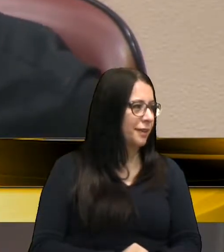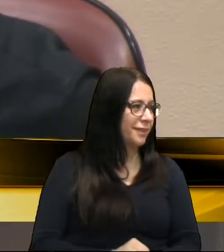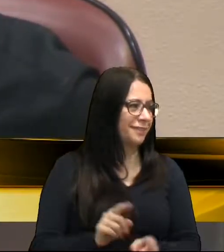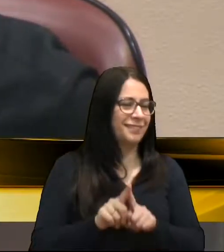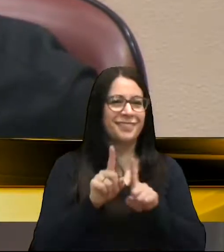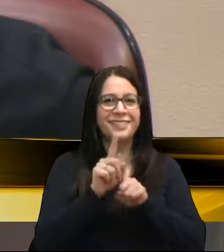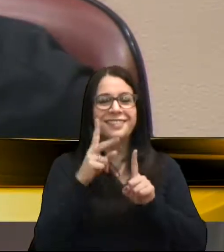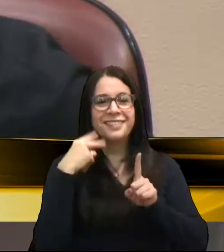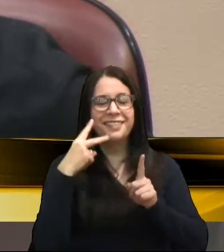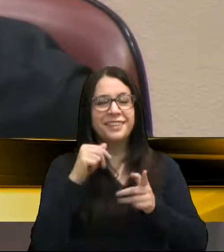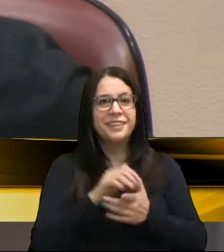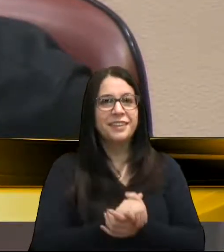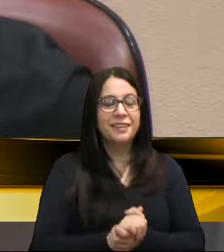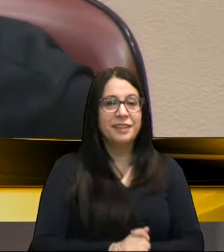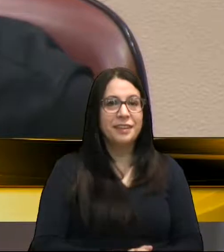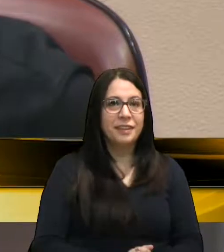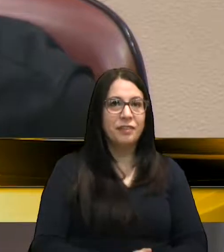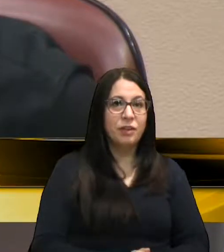O vereador